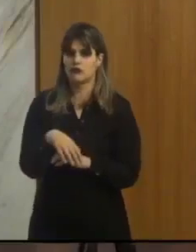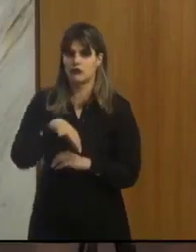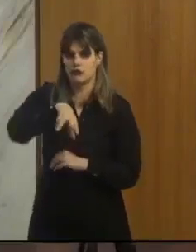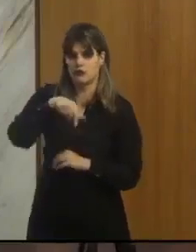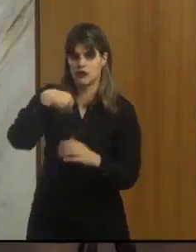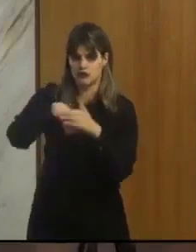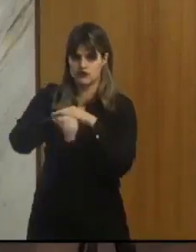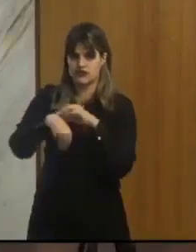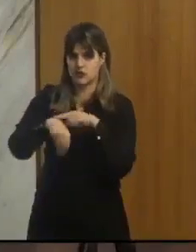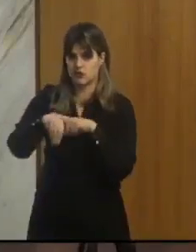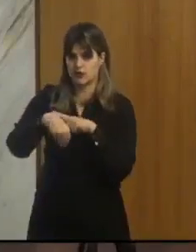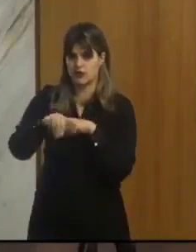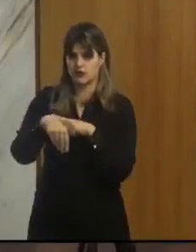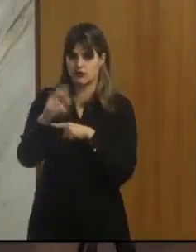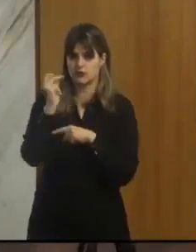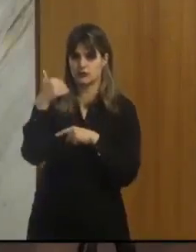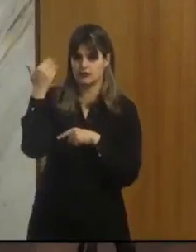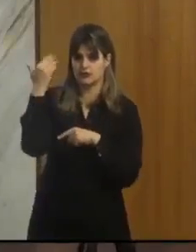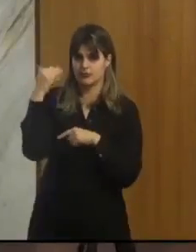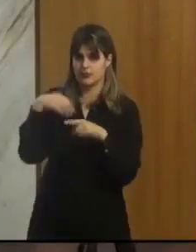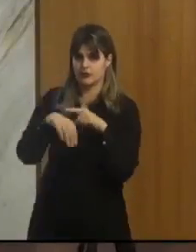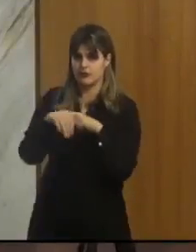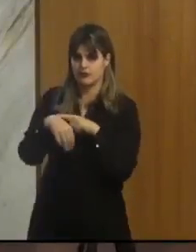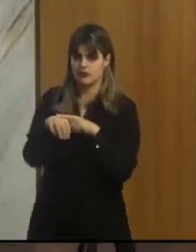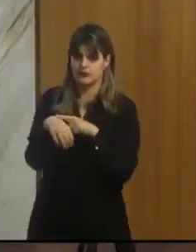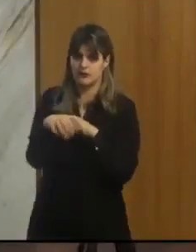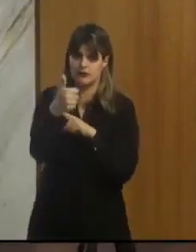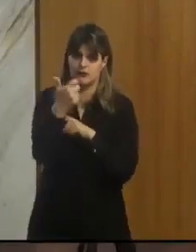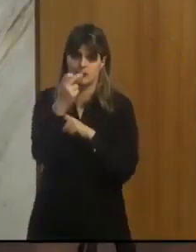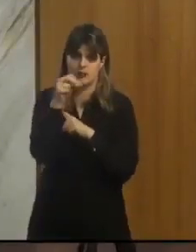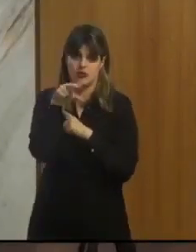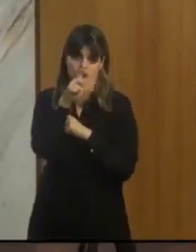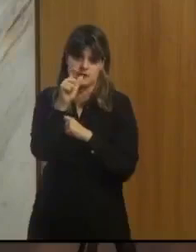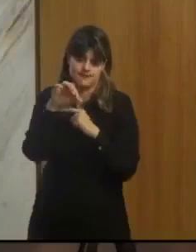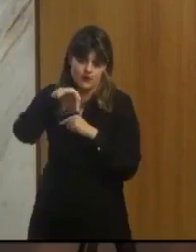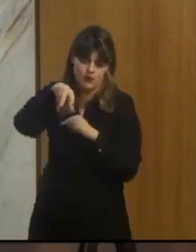ferro, há muitos poucos anos. Que seria um bom sino de bronze, de certeza, mas que roubaram.